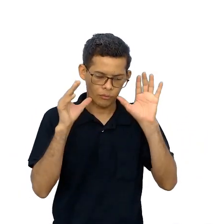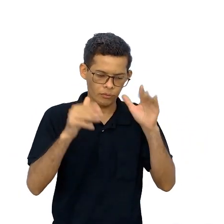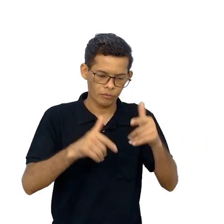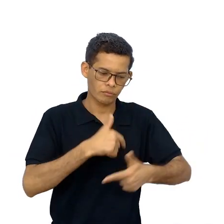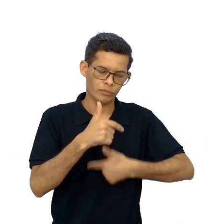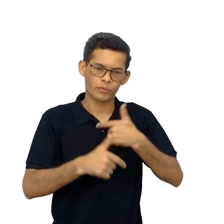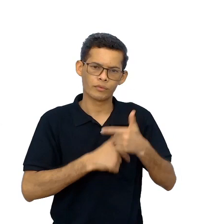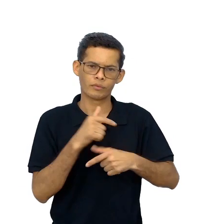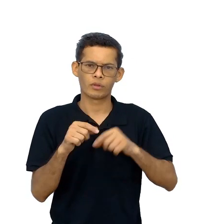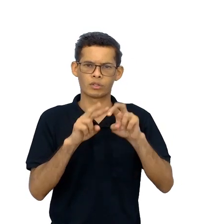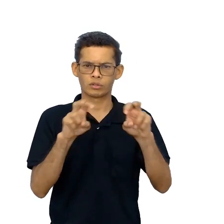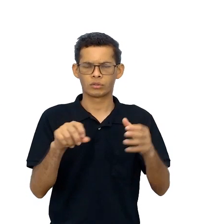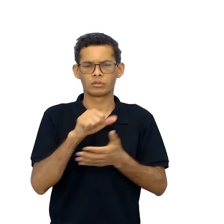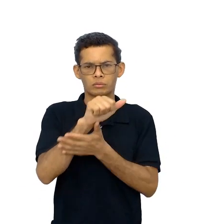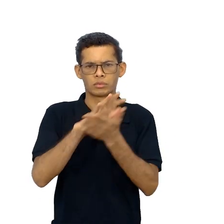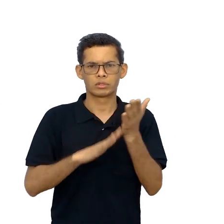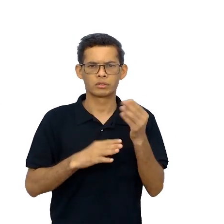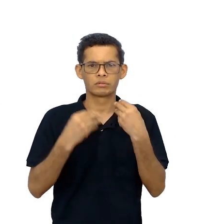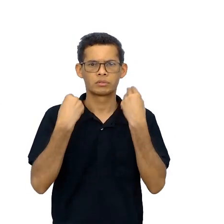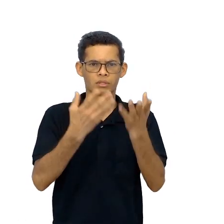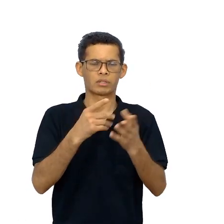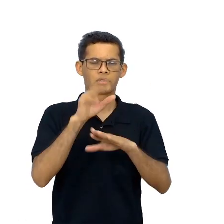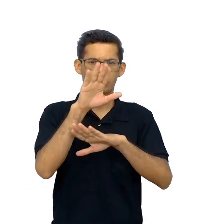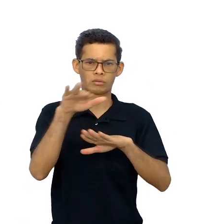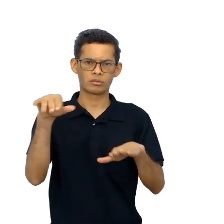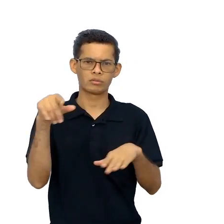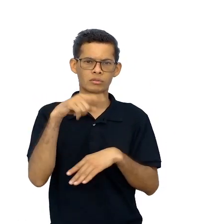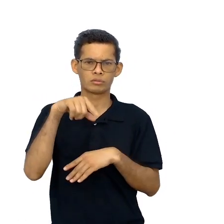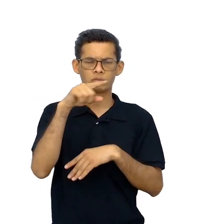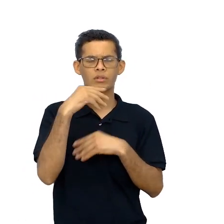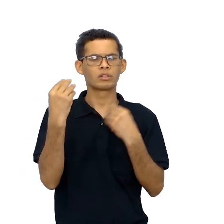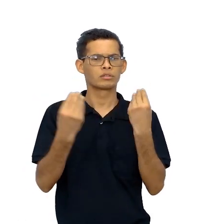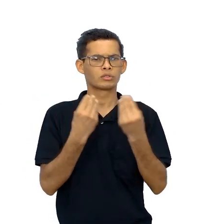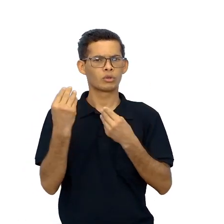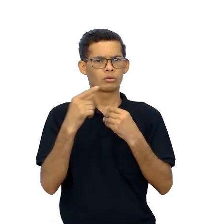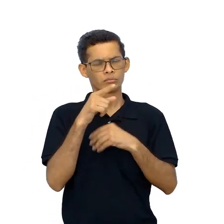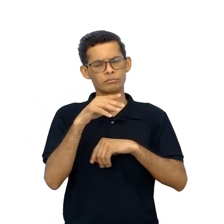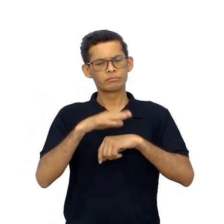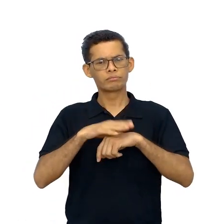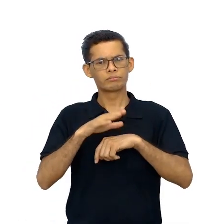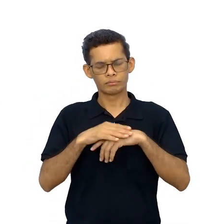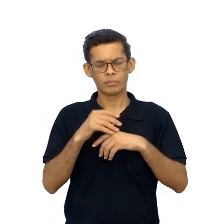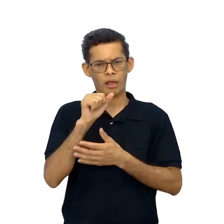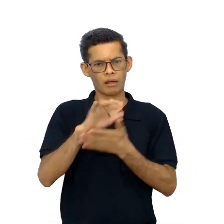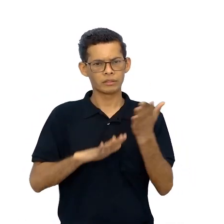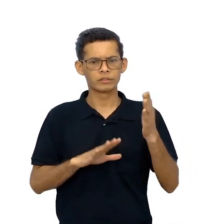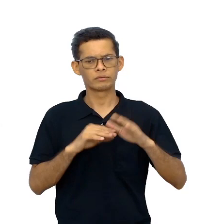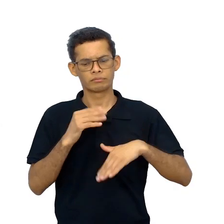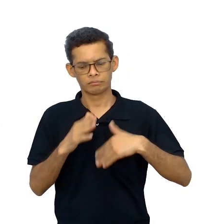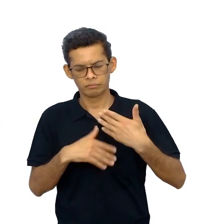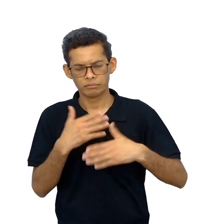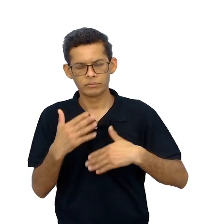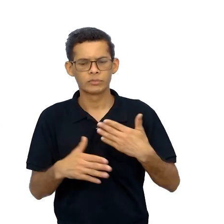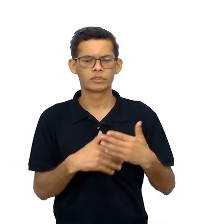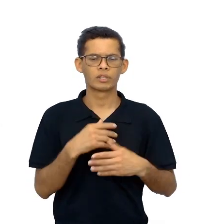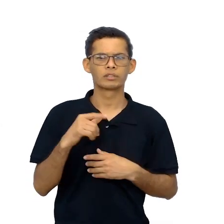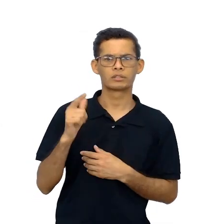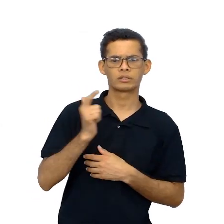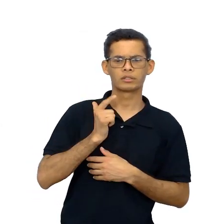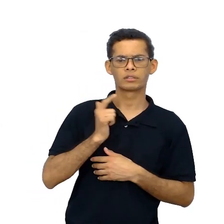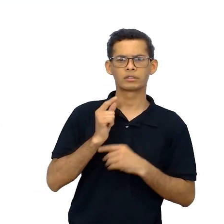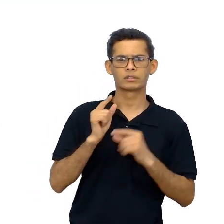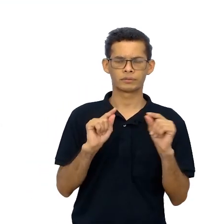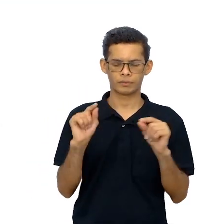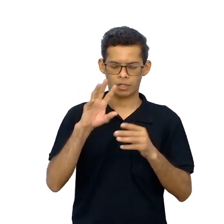as atividades com os estudantes, né? Discuta com os estudantes as atividades que estão postas na sequência